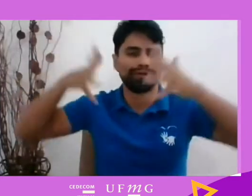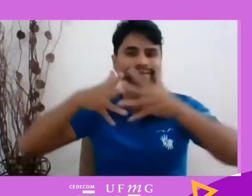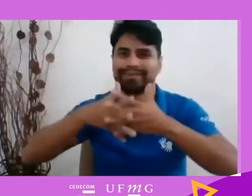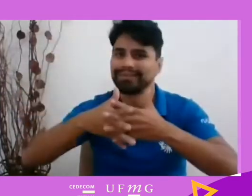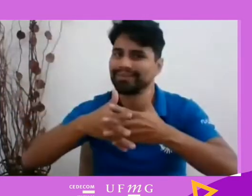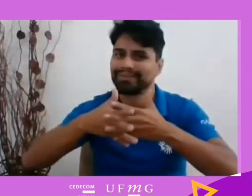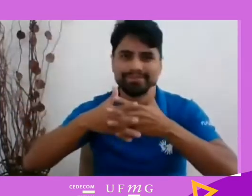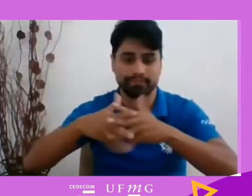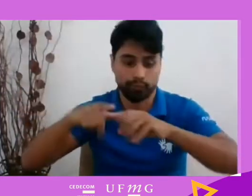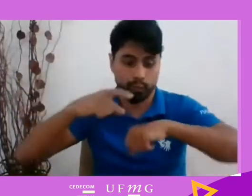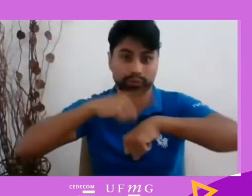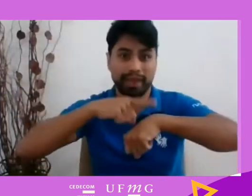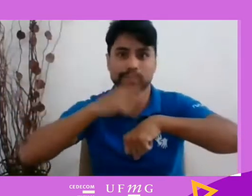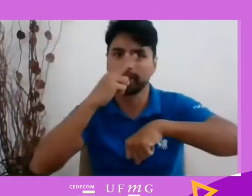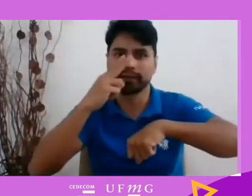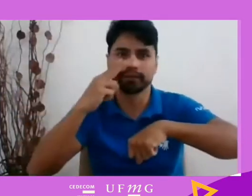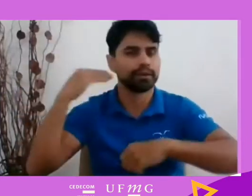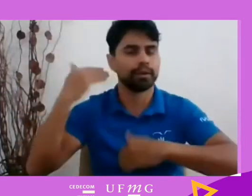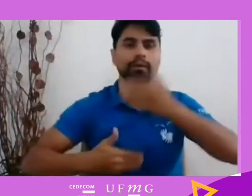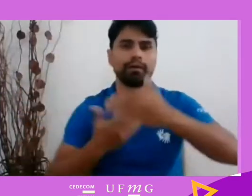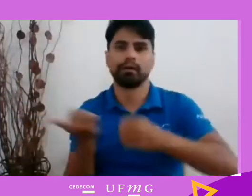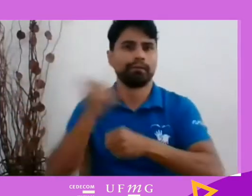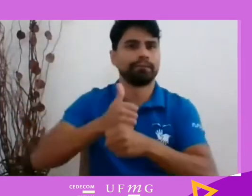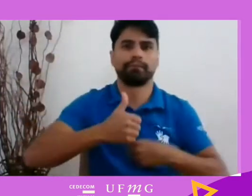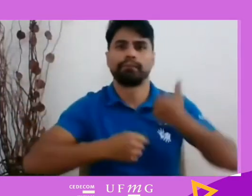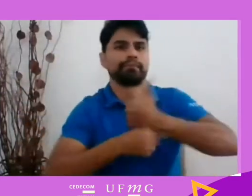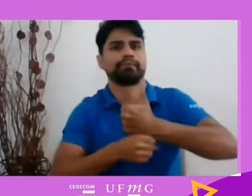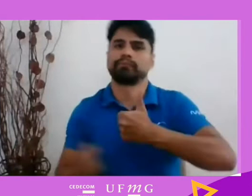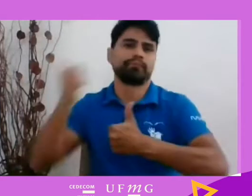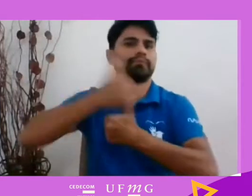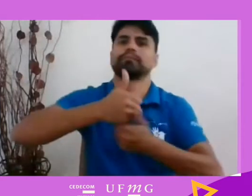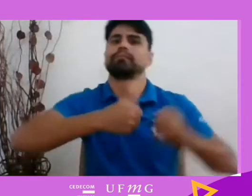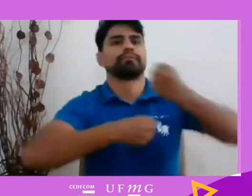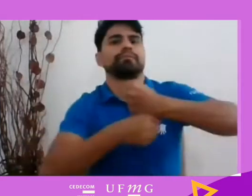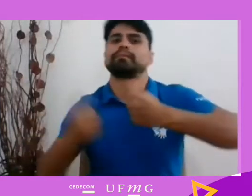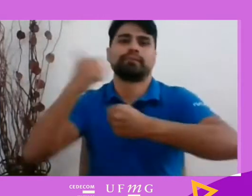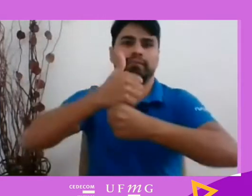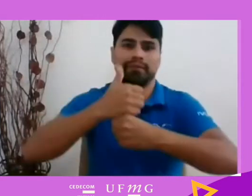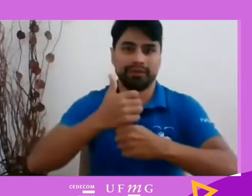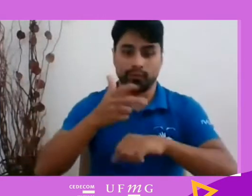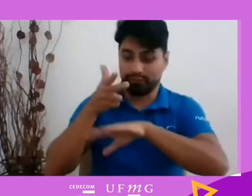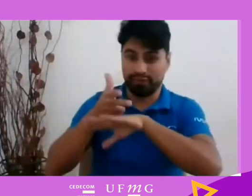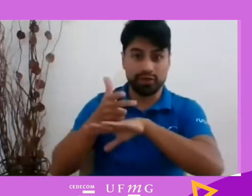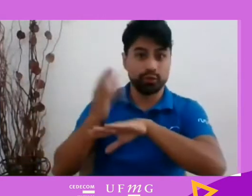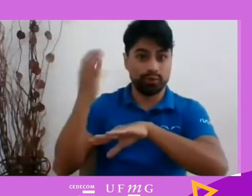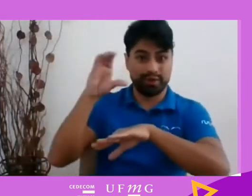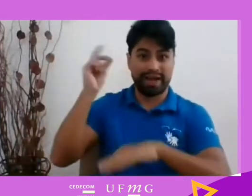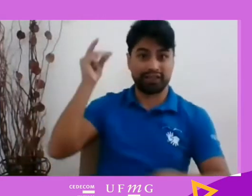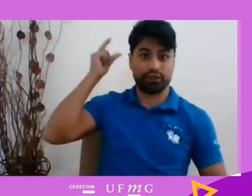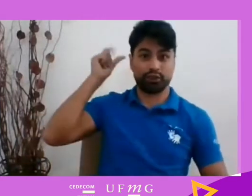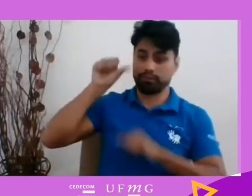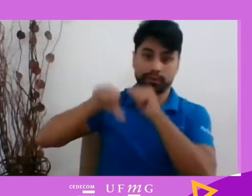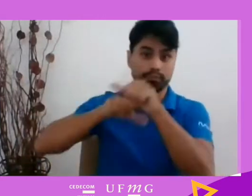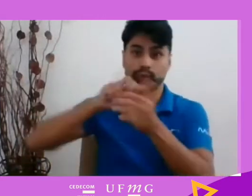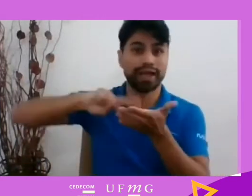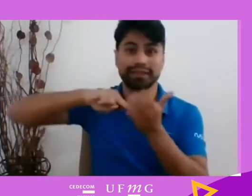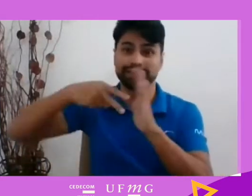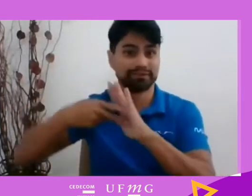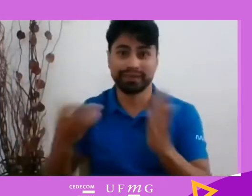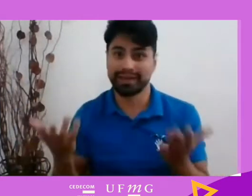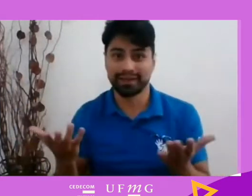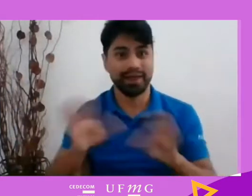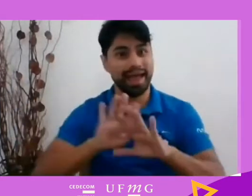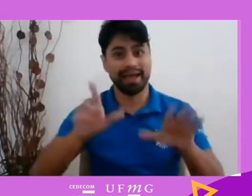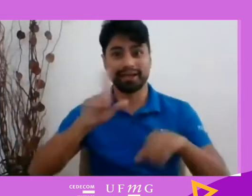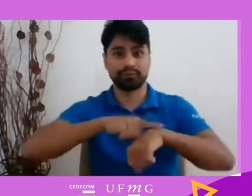é ressignificada num outro contexto. Essa é a cara dessa dinâmica da lógica comunicacional contemporânea, que a gente chama de